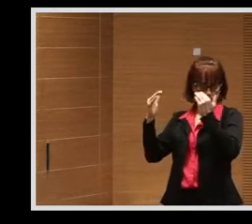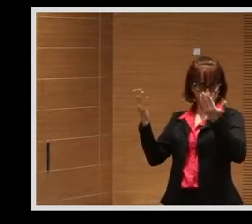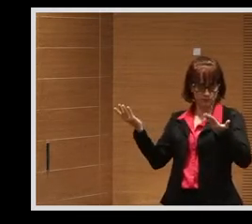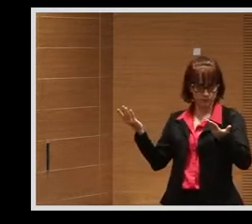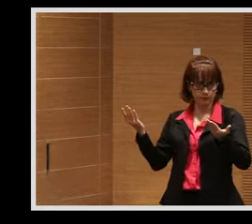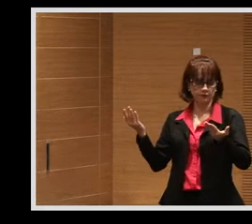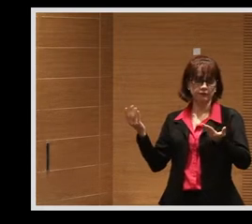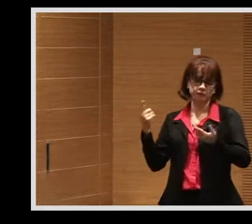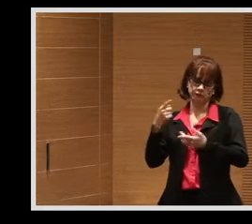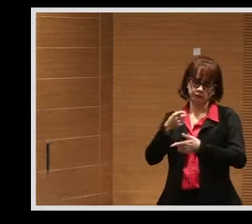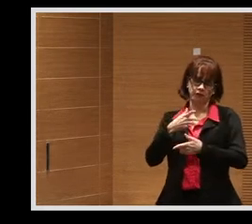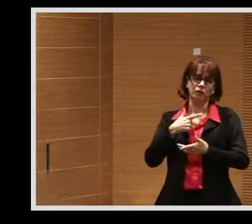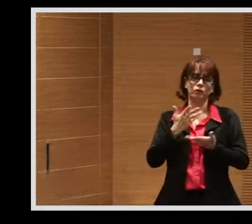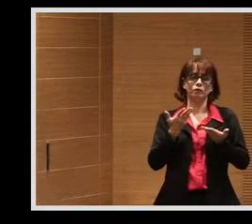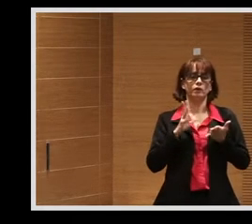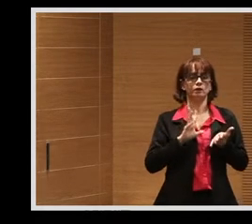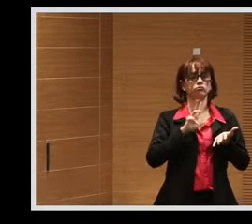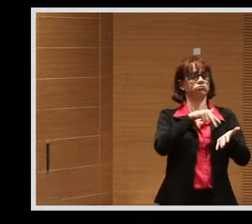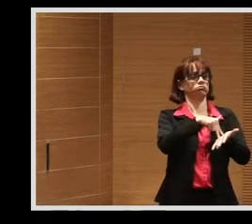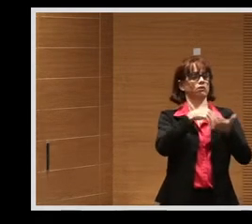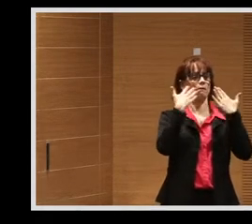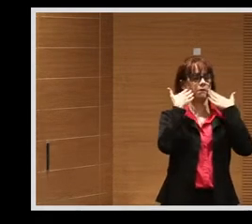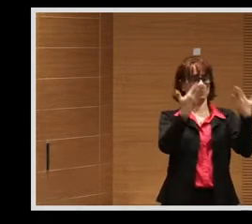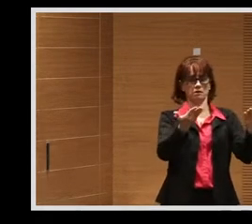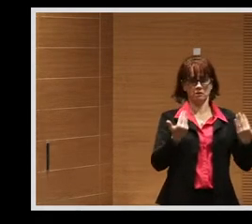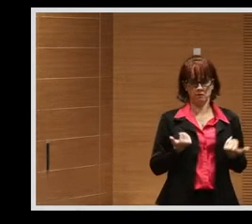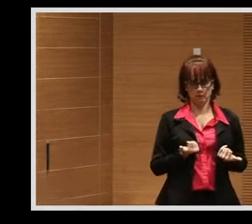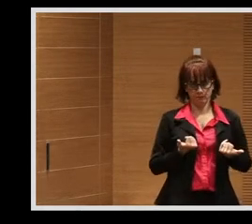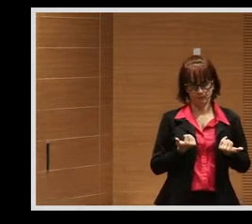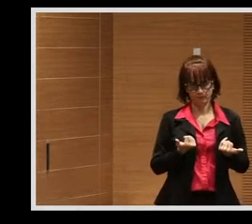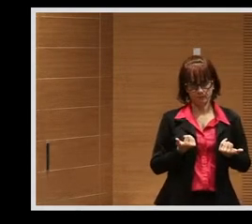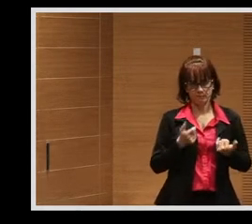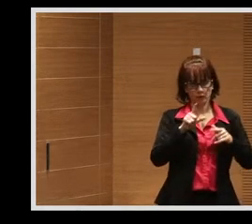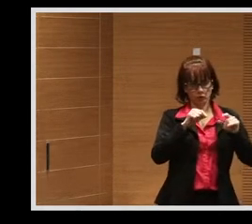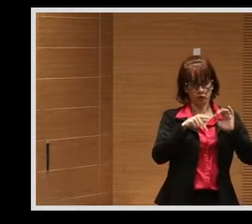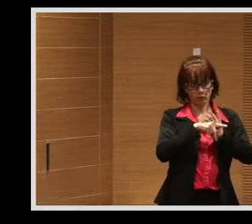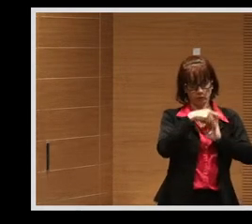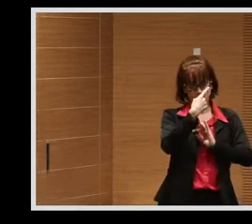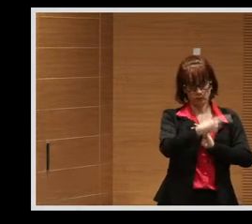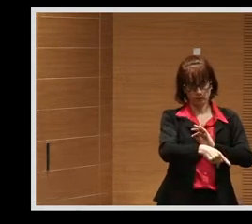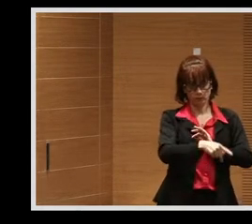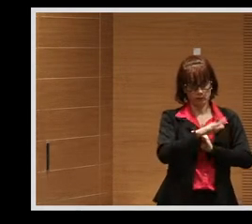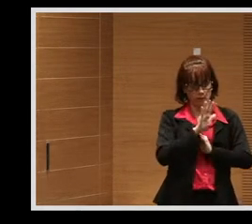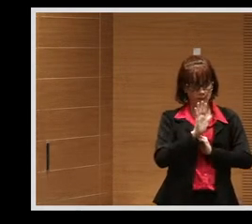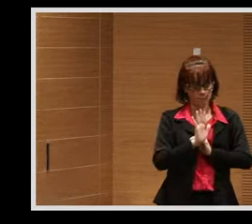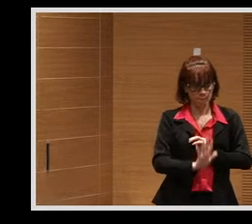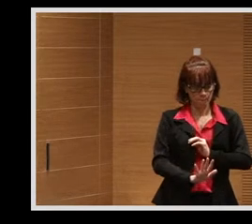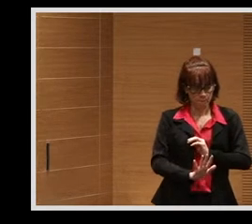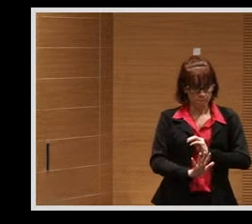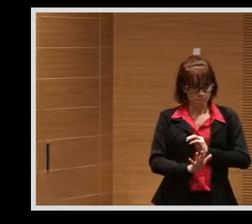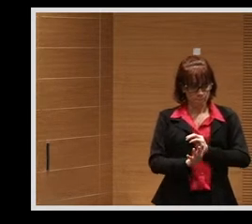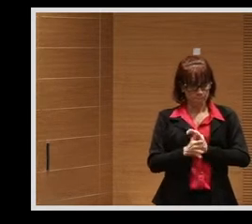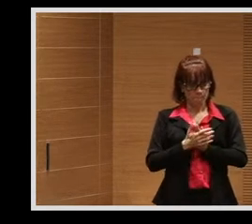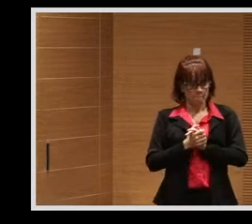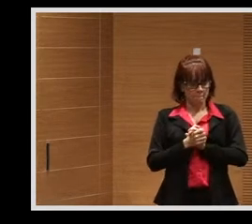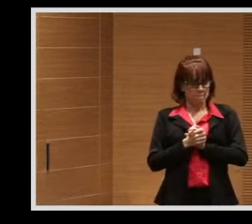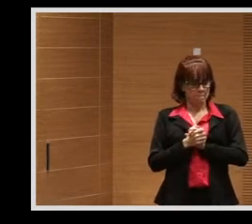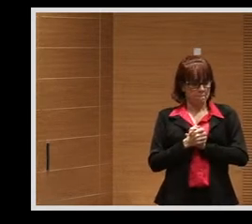para um lugar de protagonismo nas escolhas. Porém, né,